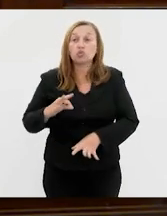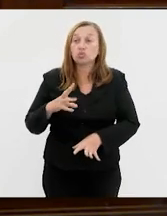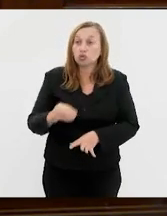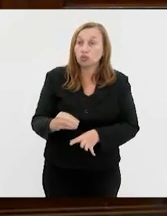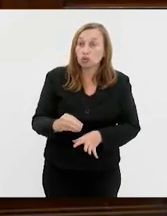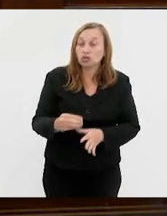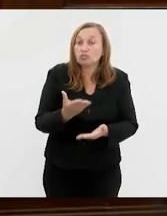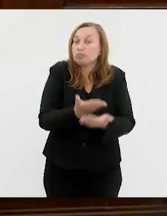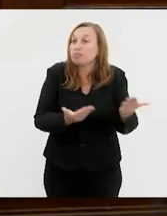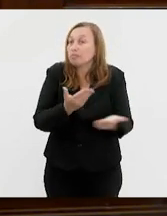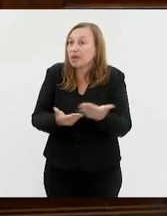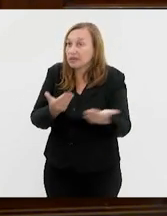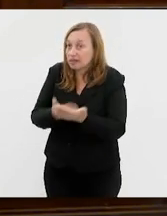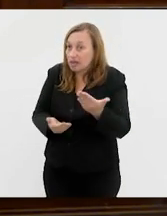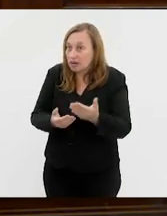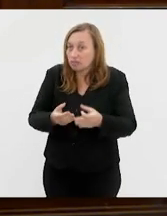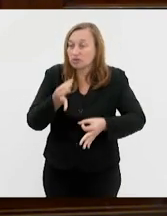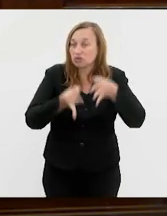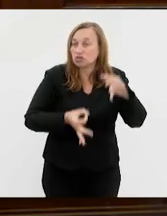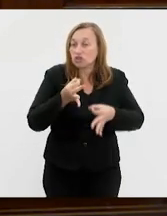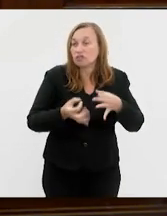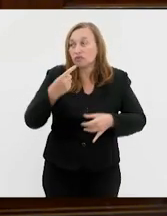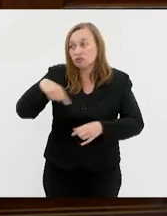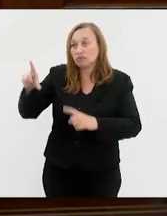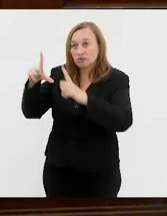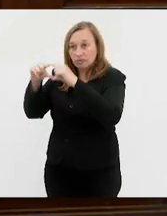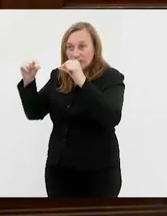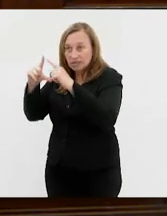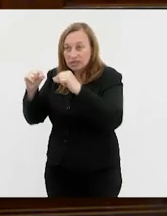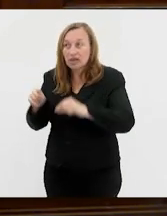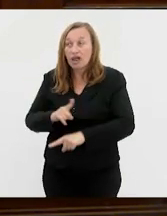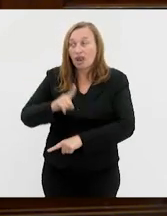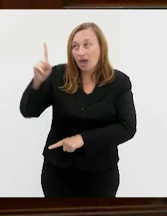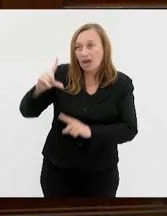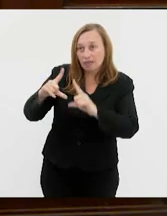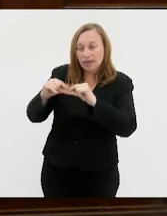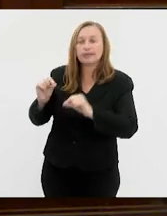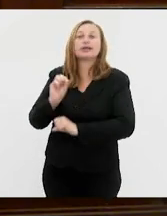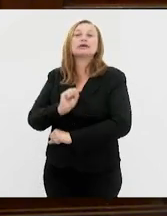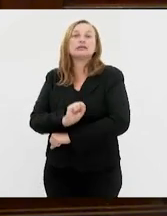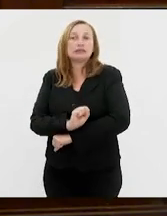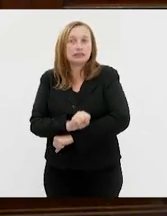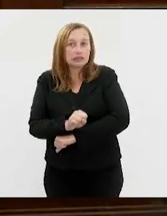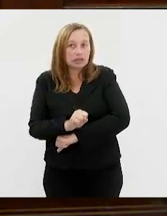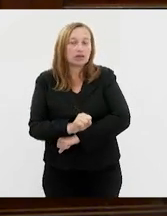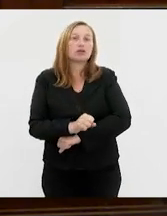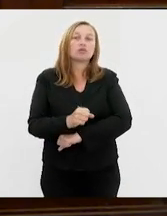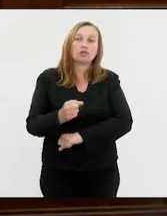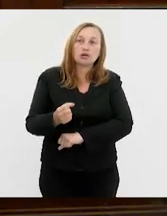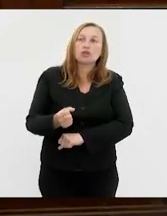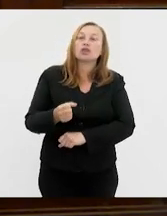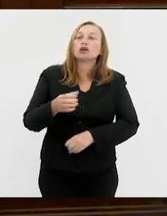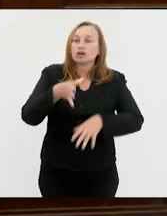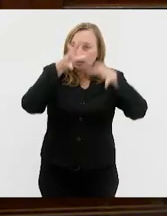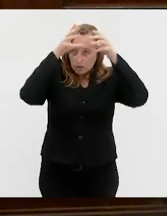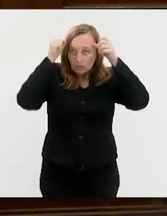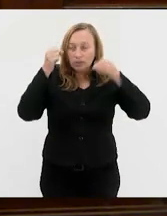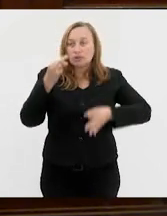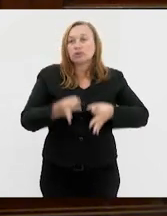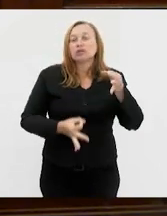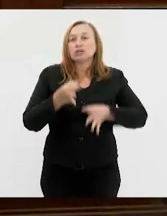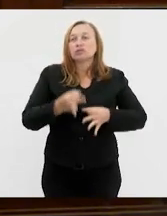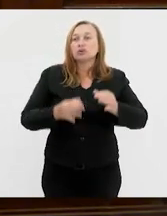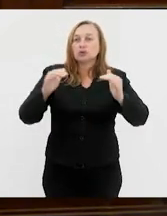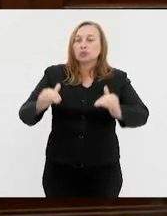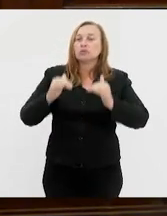perdemos. Fomos para Brasília. E lá em Brasília, sim. No Tribunal Superior Eleitoral e